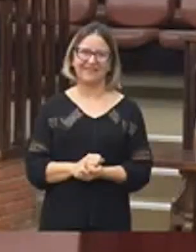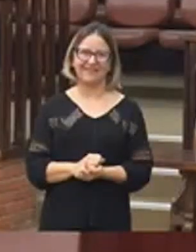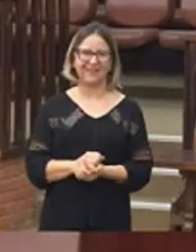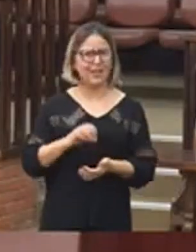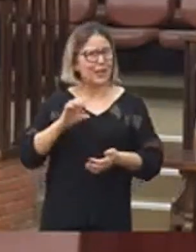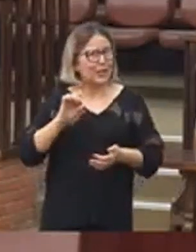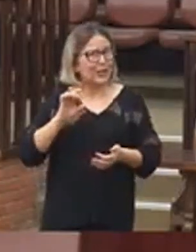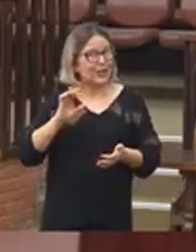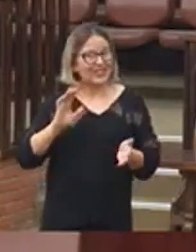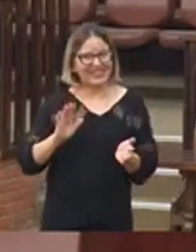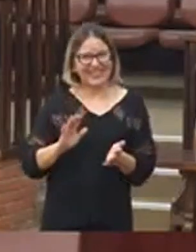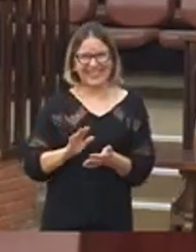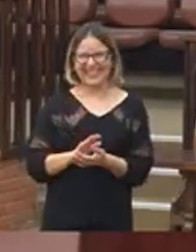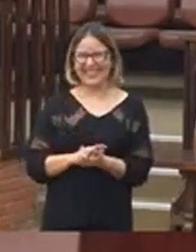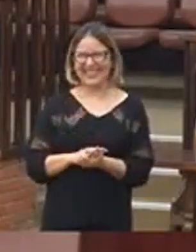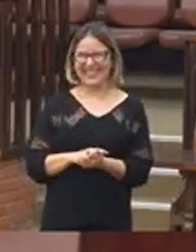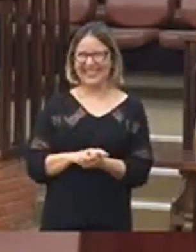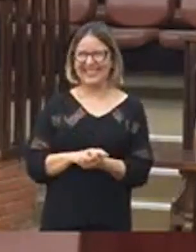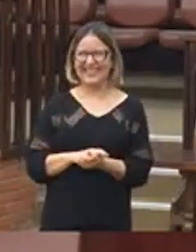Só isso?